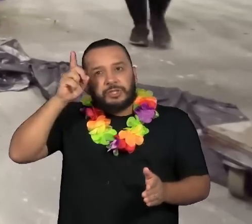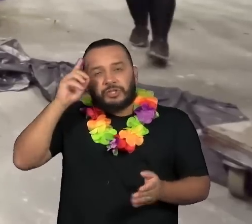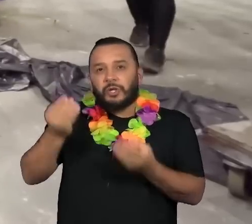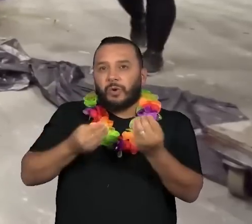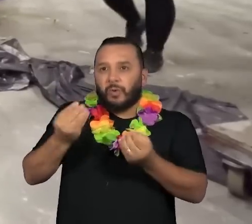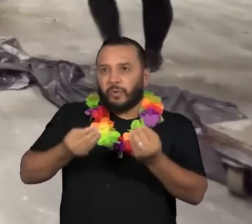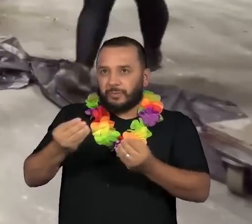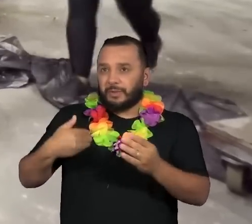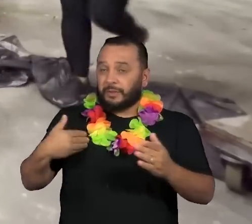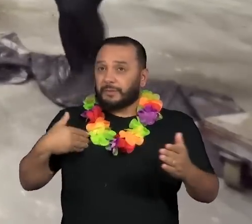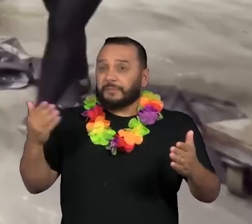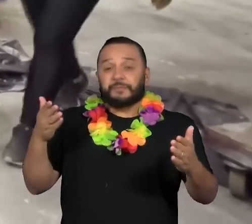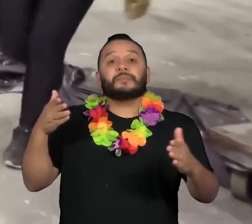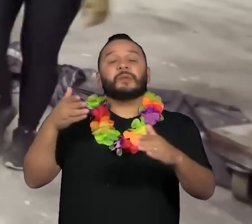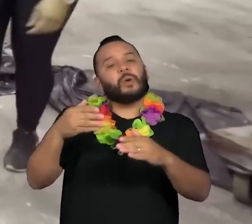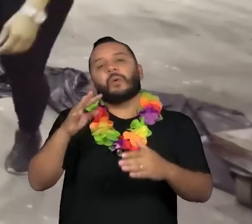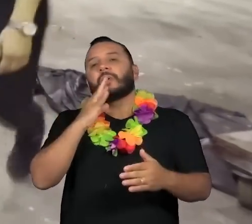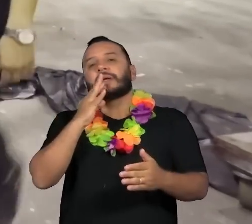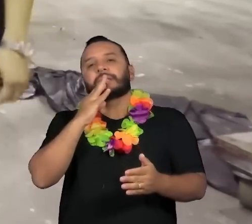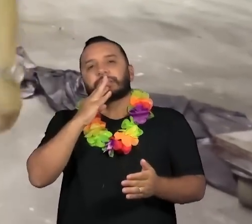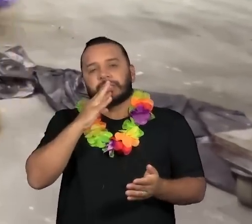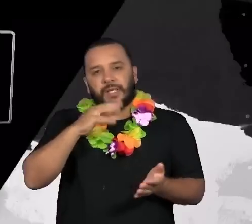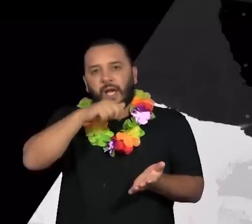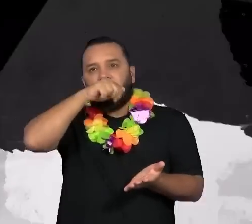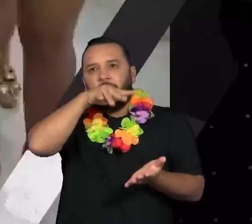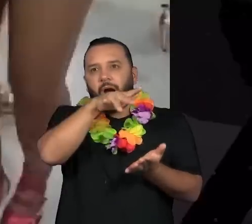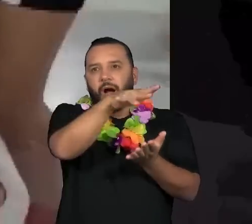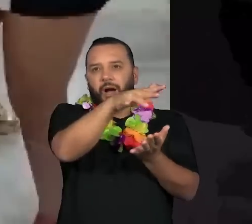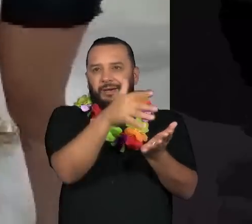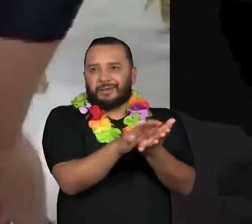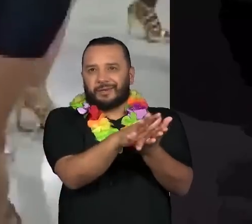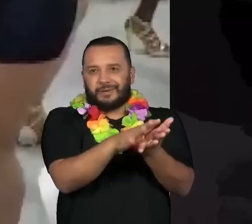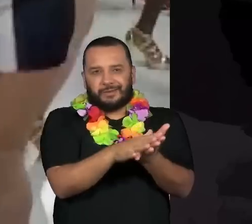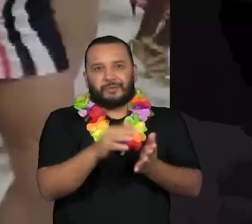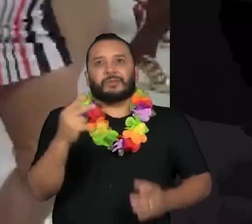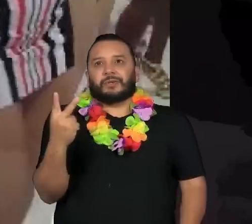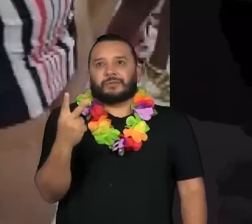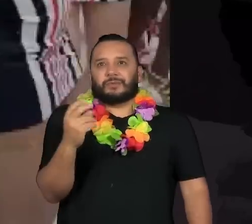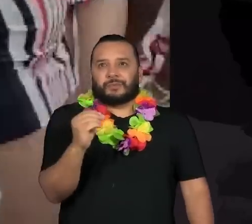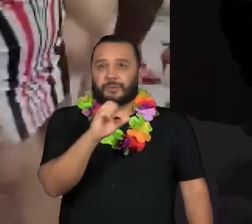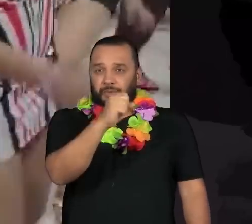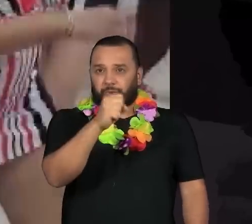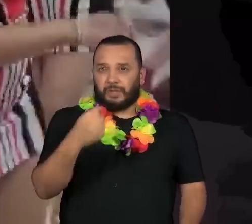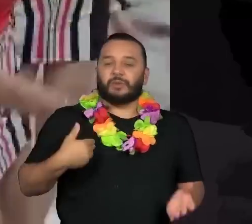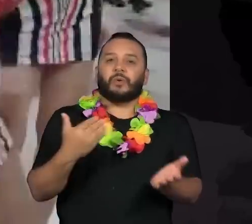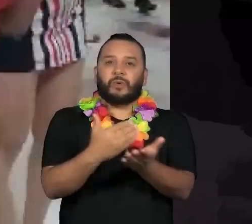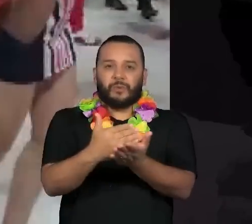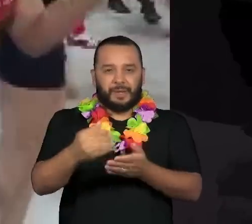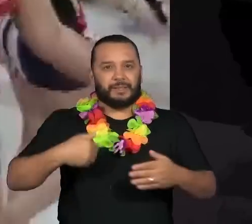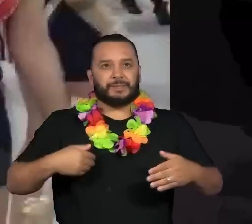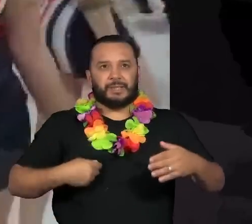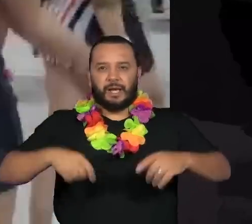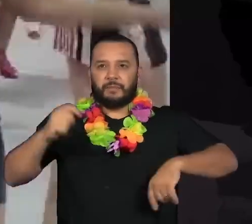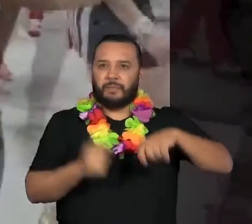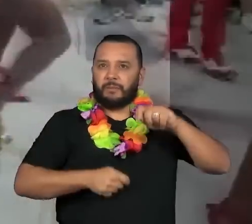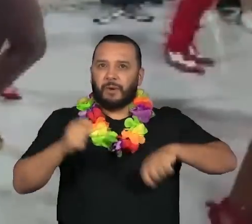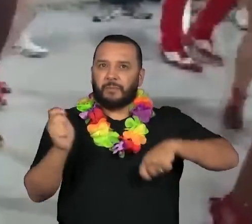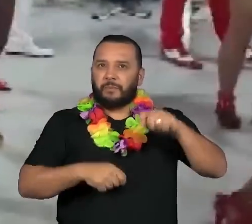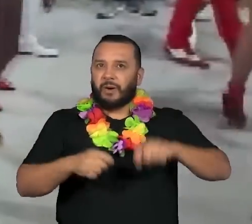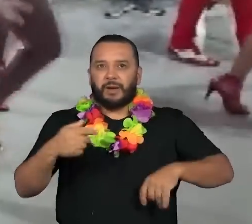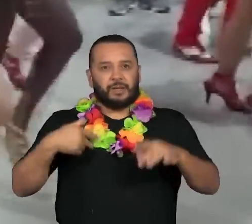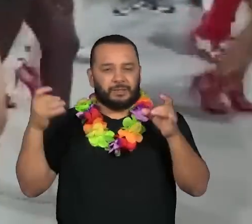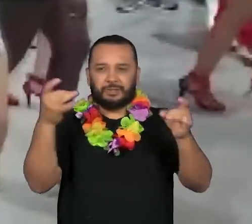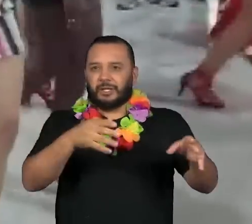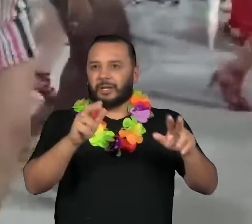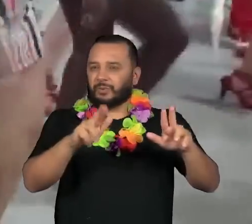Eu entrei e conheci a Dragões da Real em 2008. Comecei a tocar na bateria da escola e não saí mais desde então.